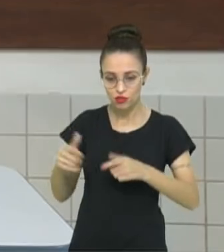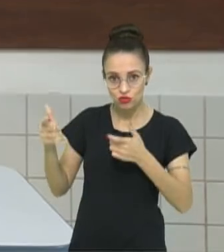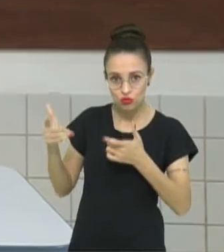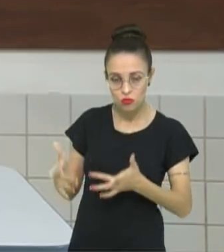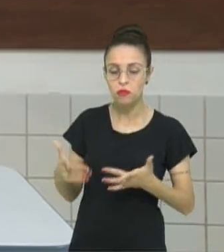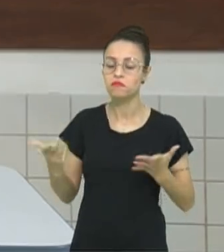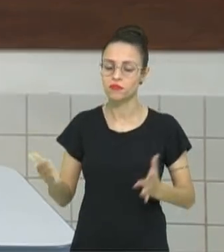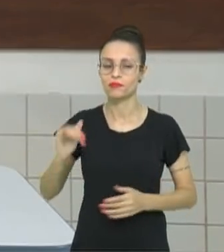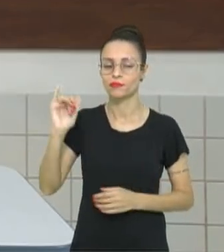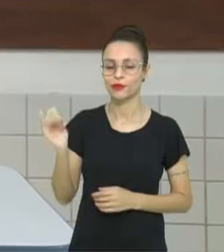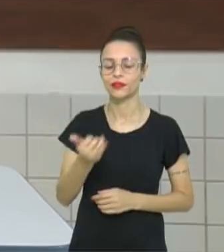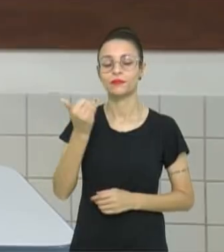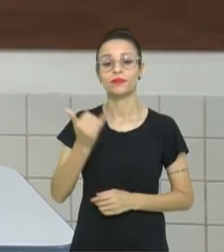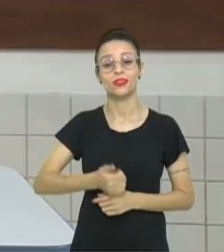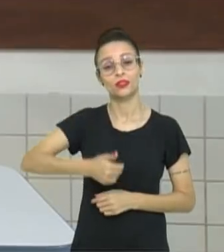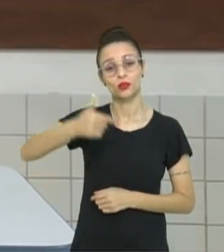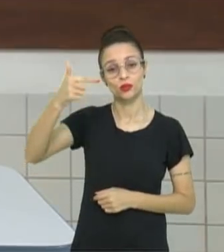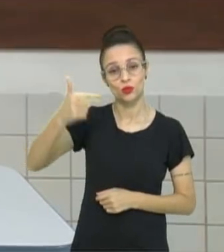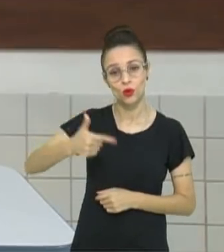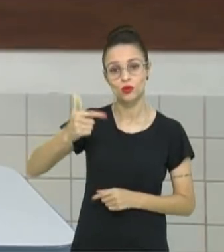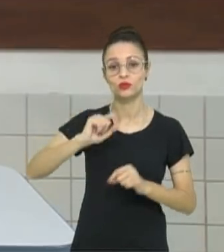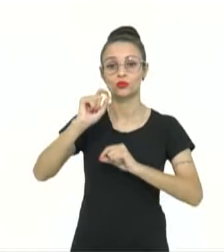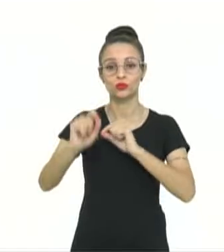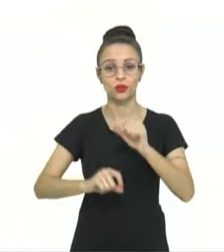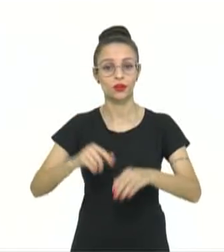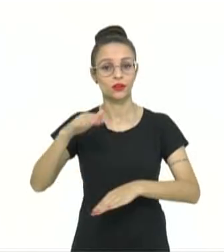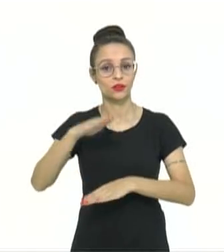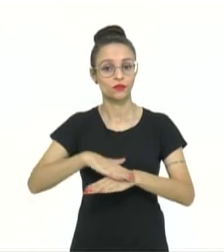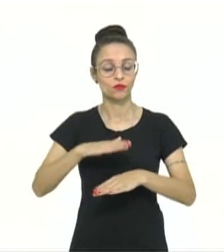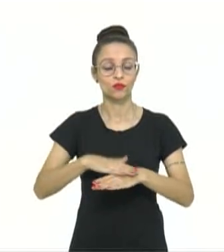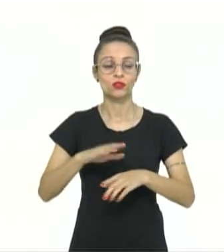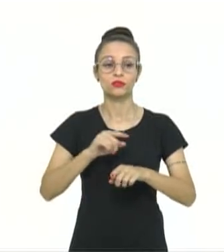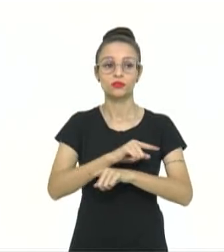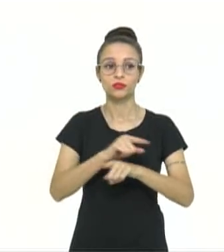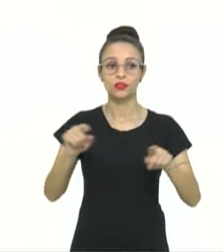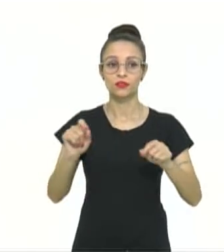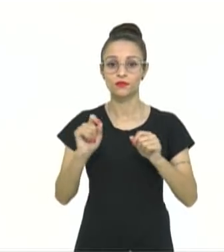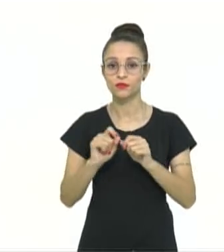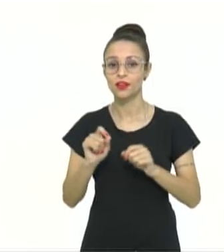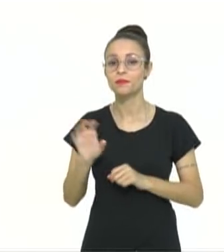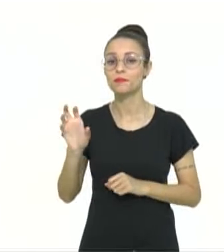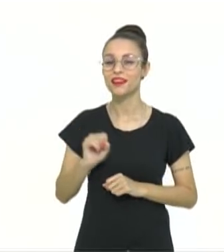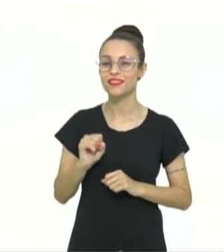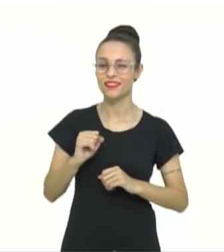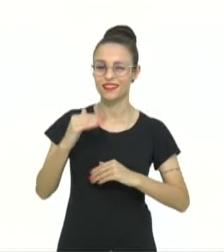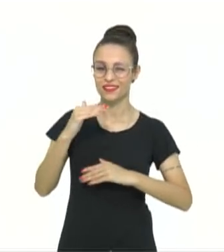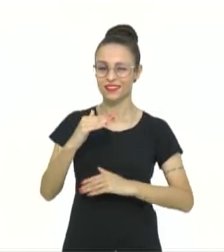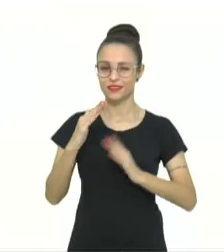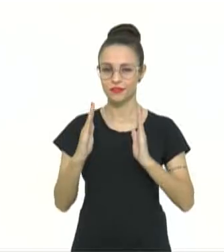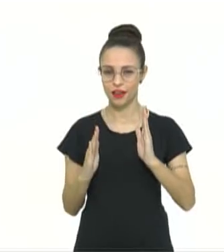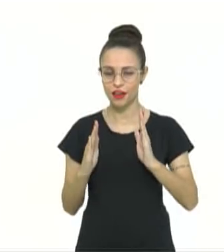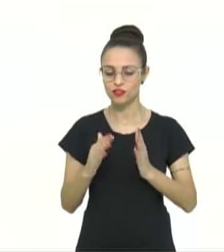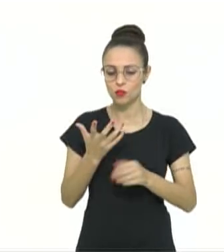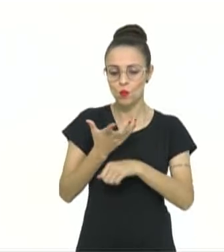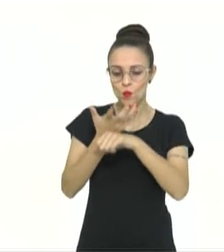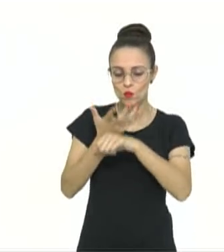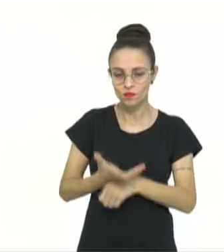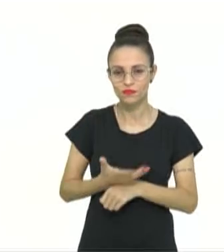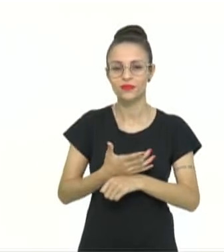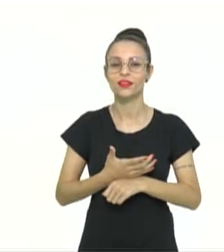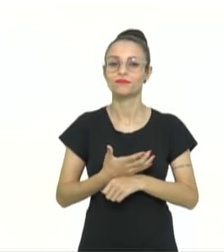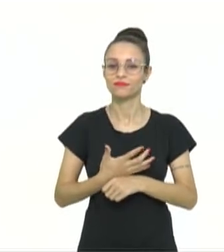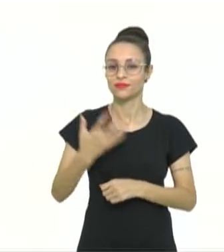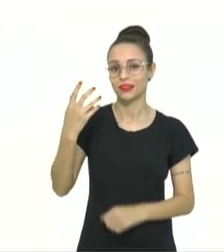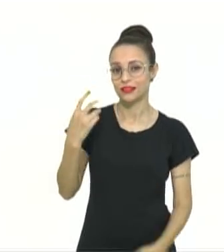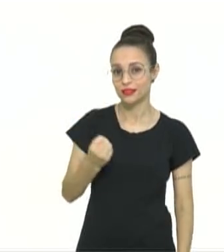1, né? No passo 2, você pegaria aquelas caixinhas vazias que você tem lá em casa, tanto de